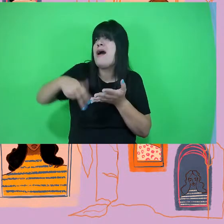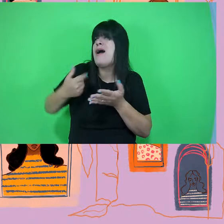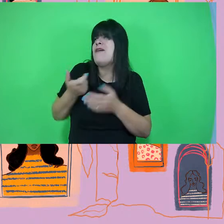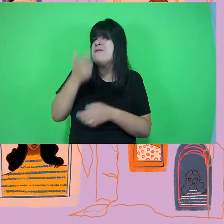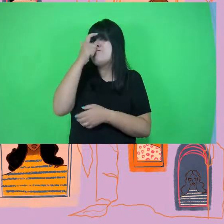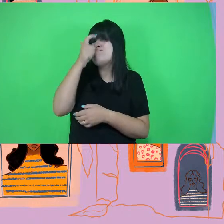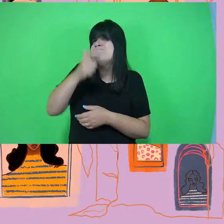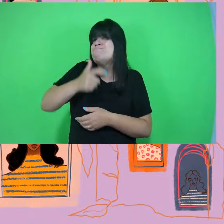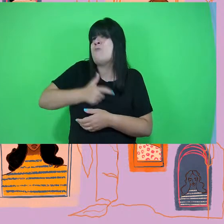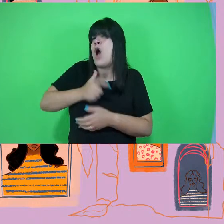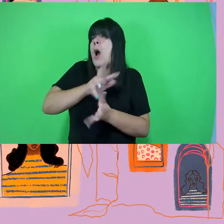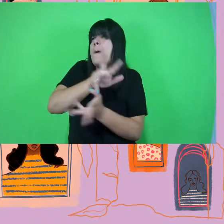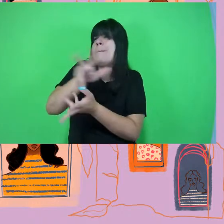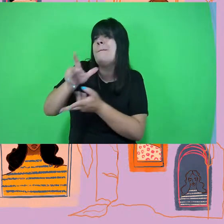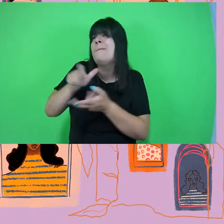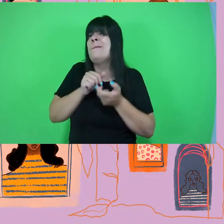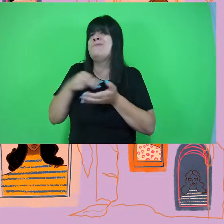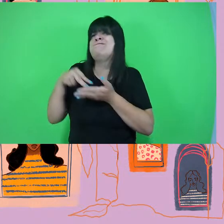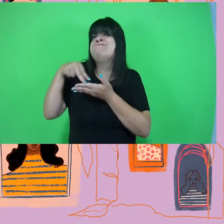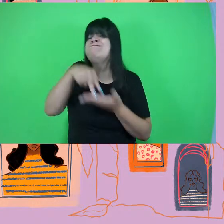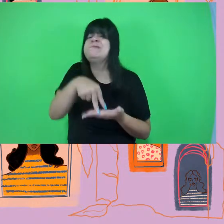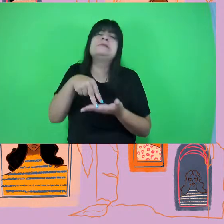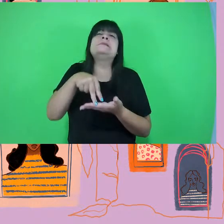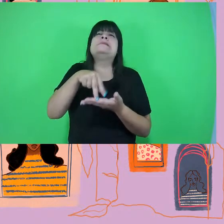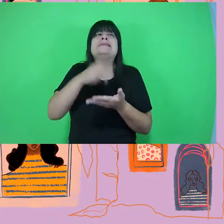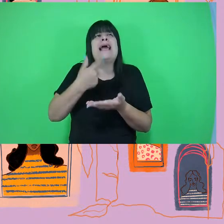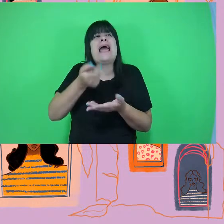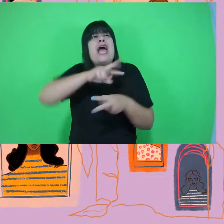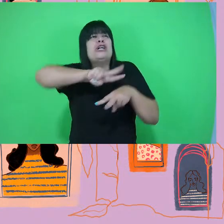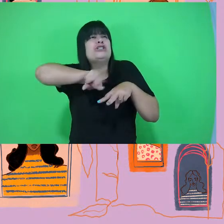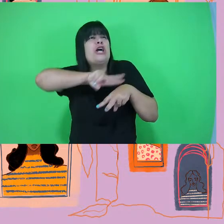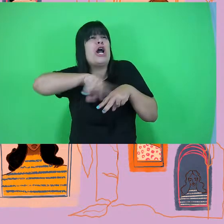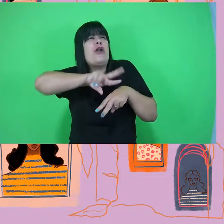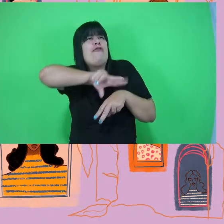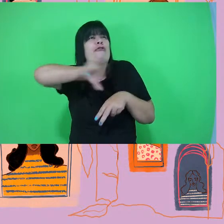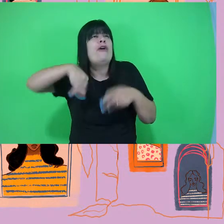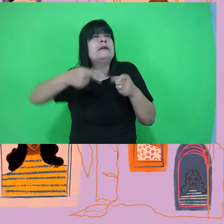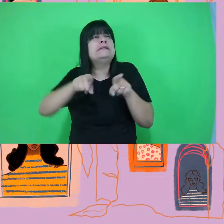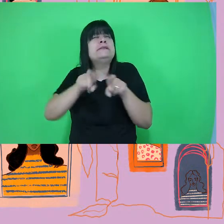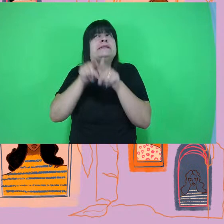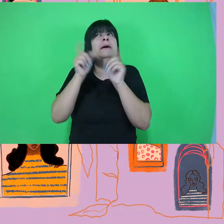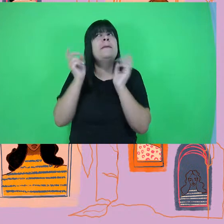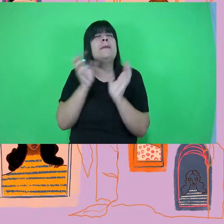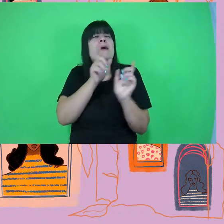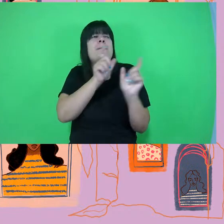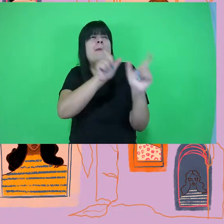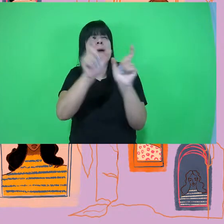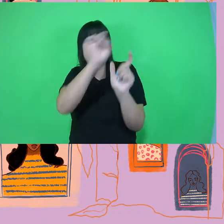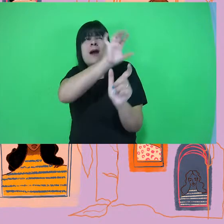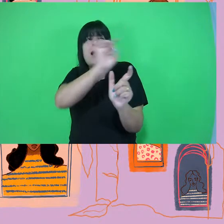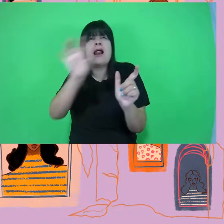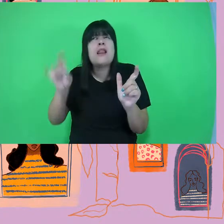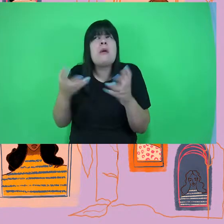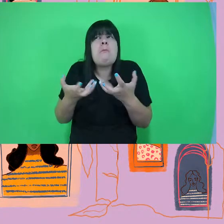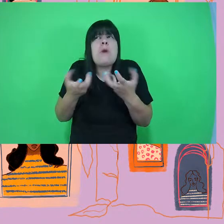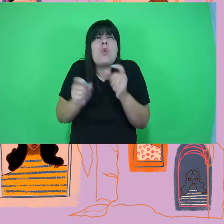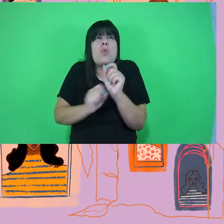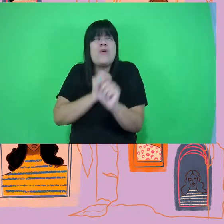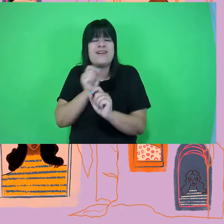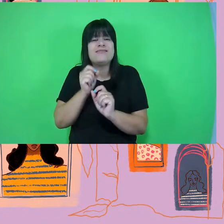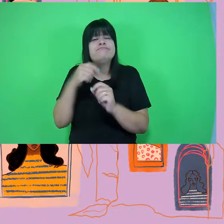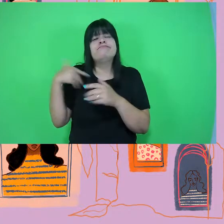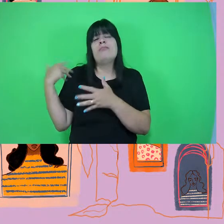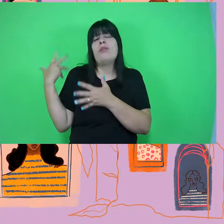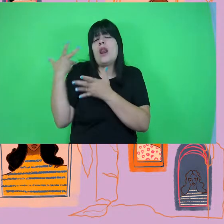estar no mundo, sobre os estereótipos de gênero e as performances esperadas para cada pessoa. Durante muito tempo,